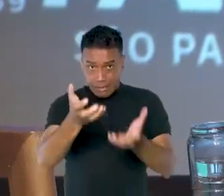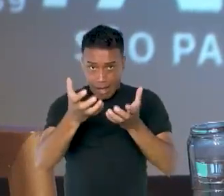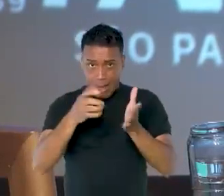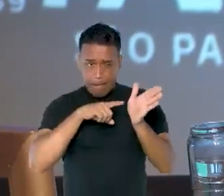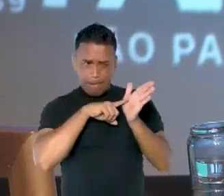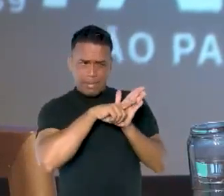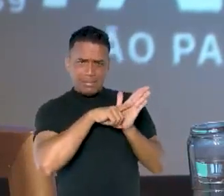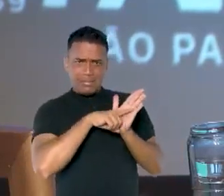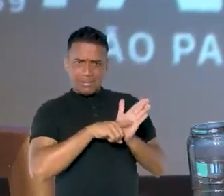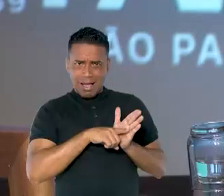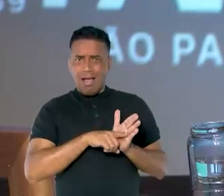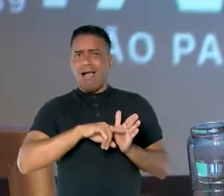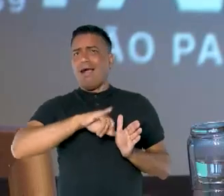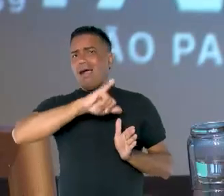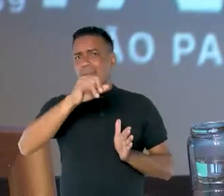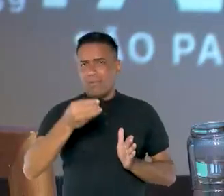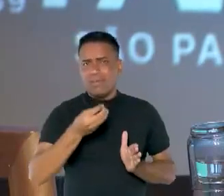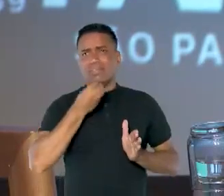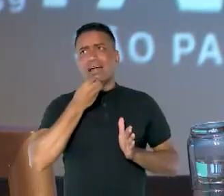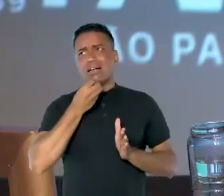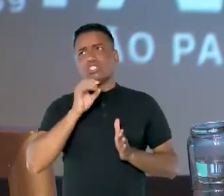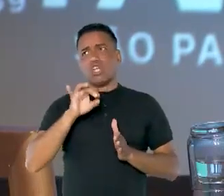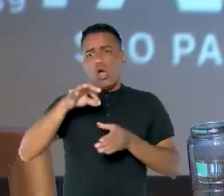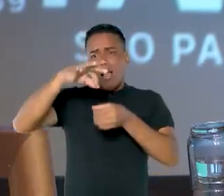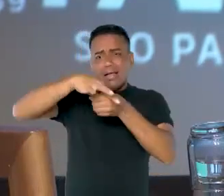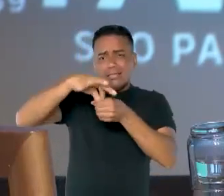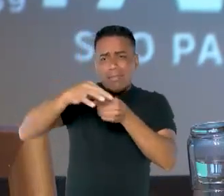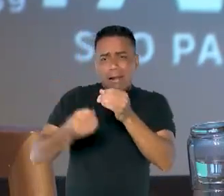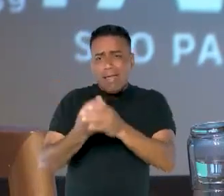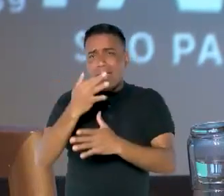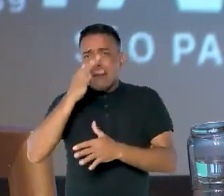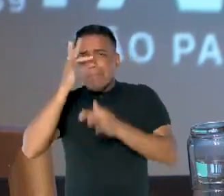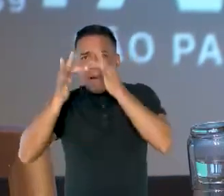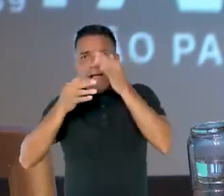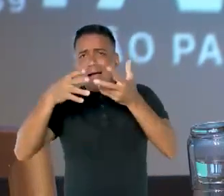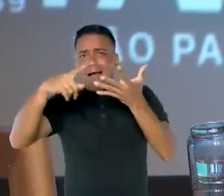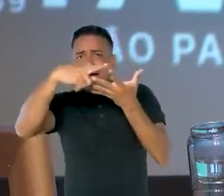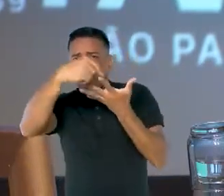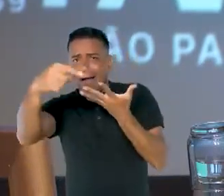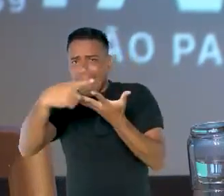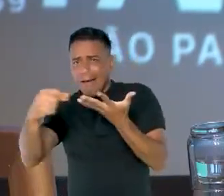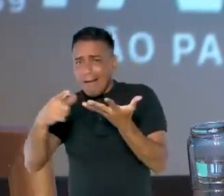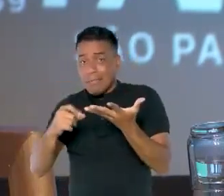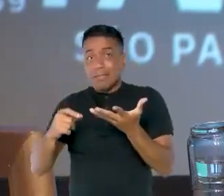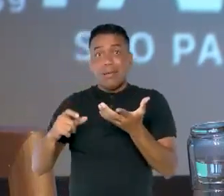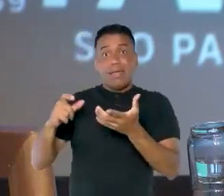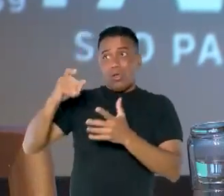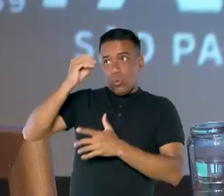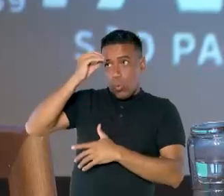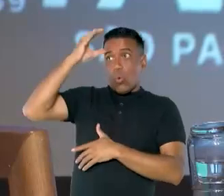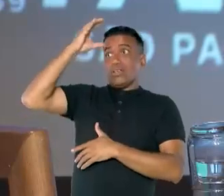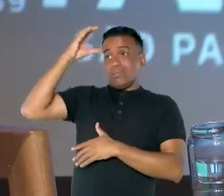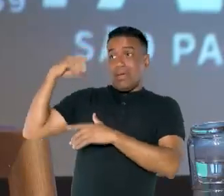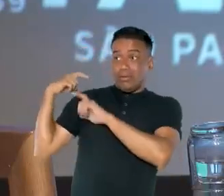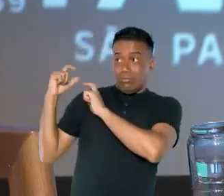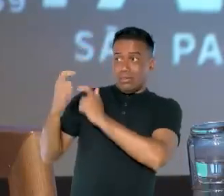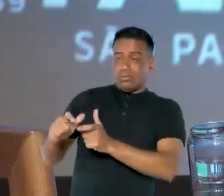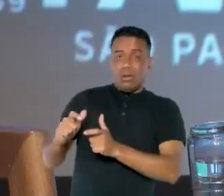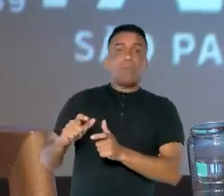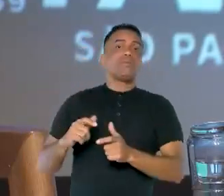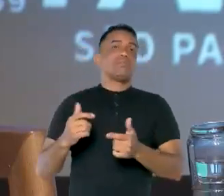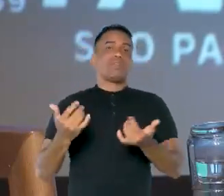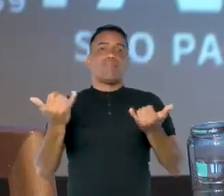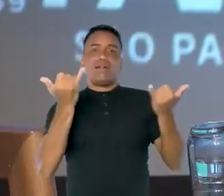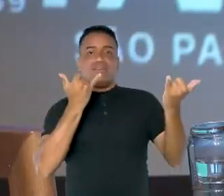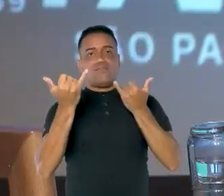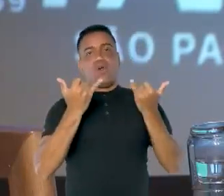pesquisar e aproveitar não só as sementes, as plantas, mas o conhecimento tradicional, eles teriam primeiro